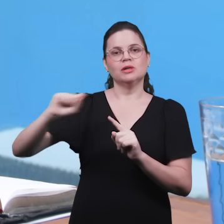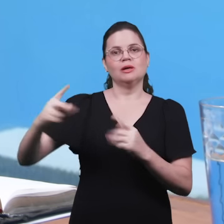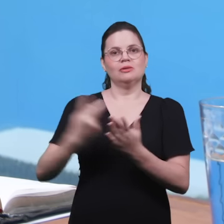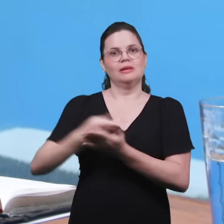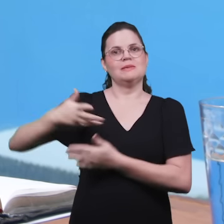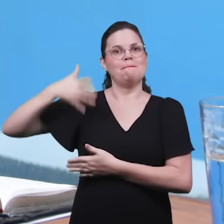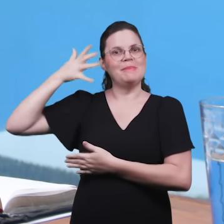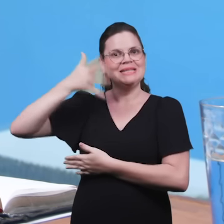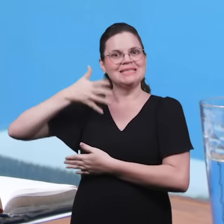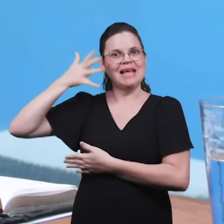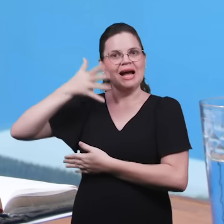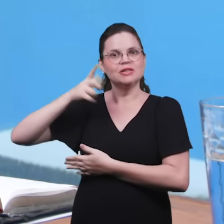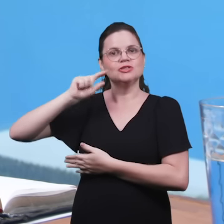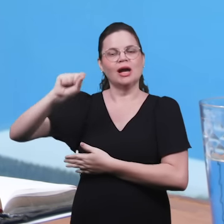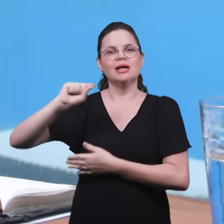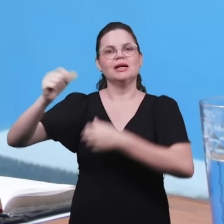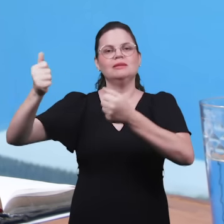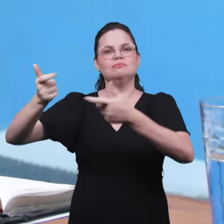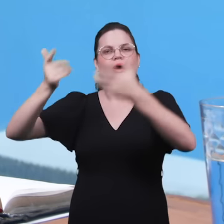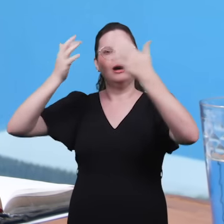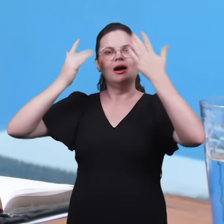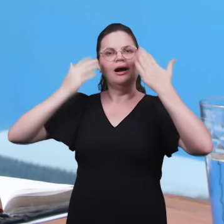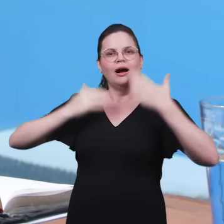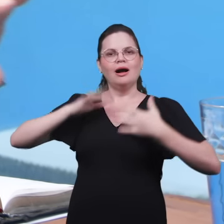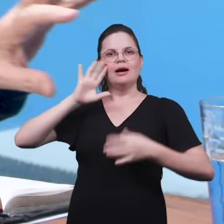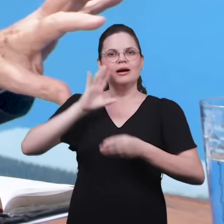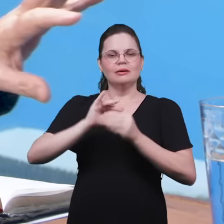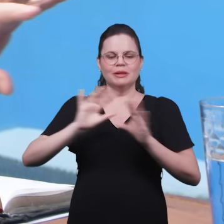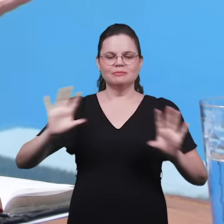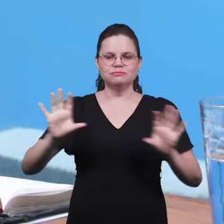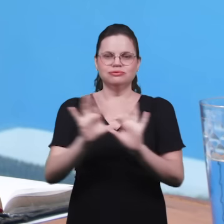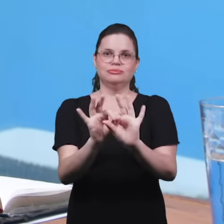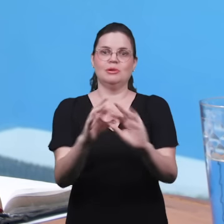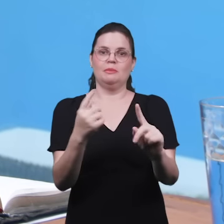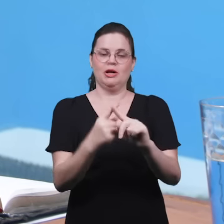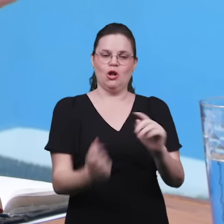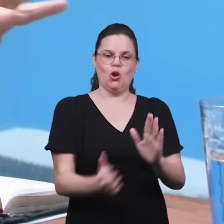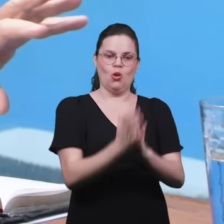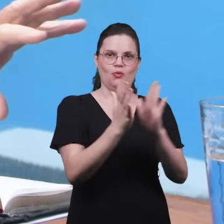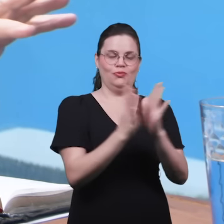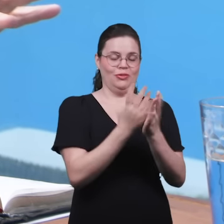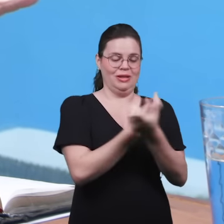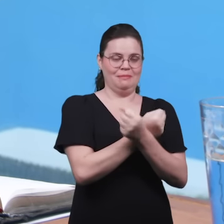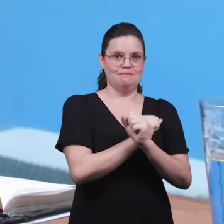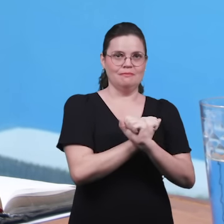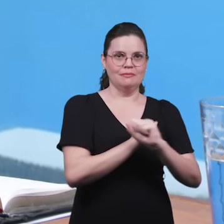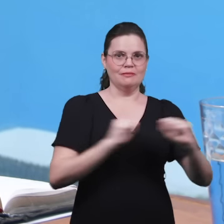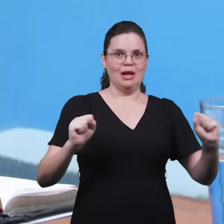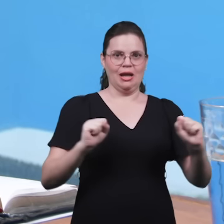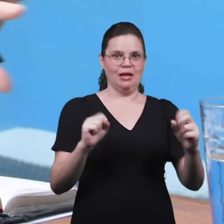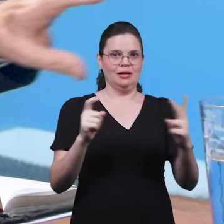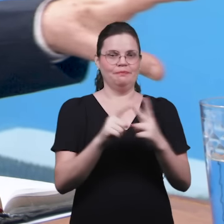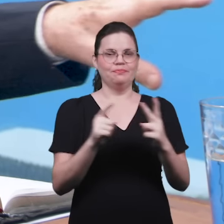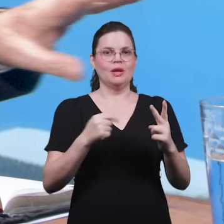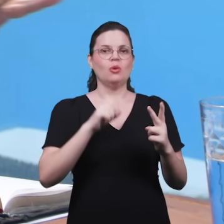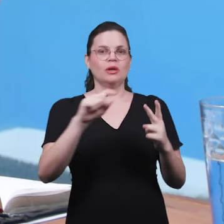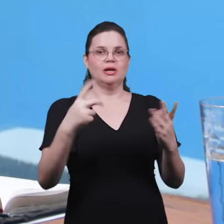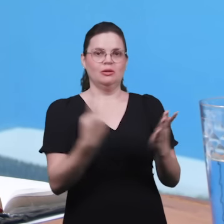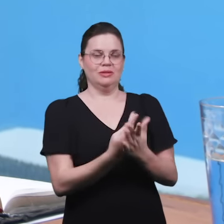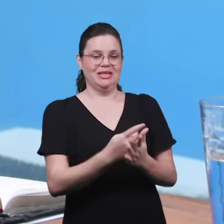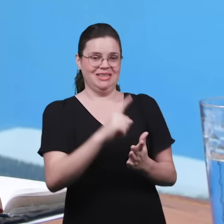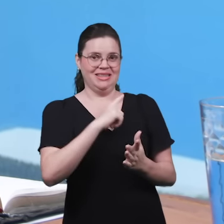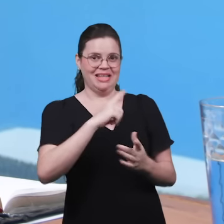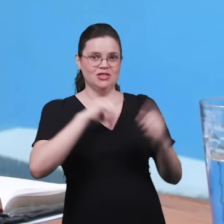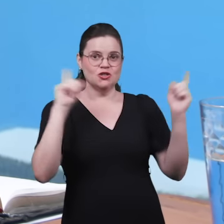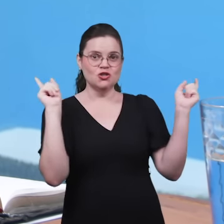coração. Então o louvor liberta, o louvor desloca, o louvor revelado ele desloca a dificuldade